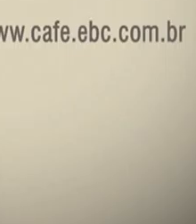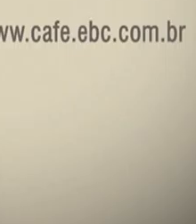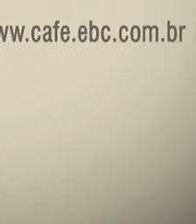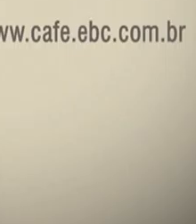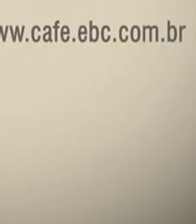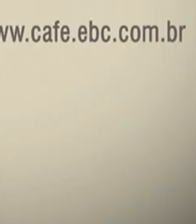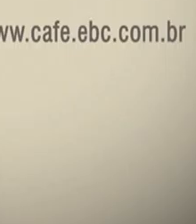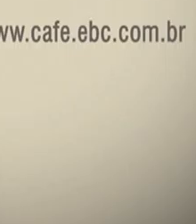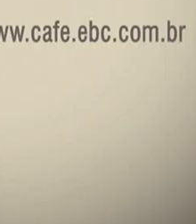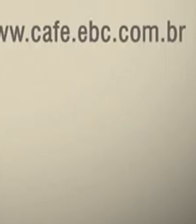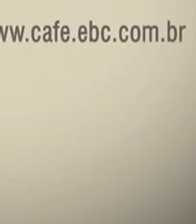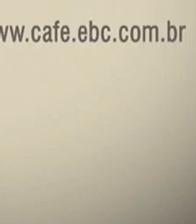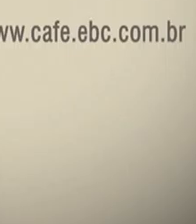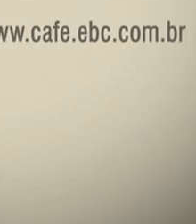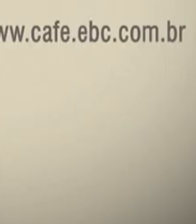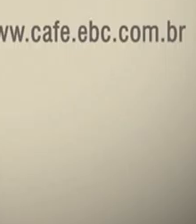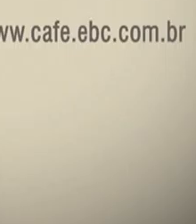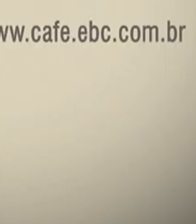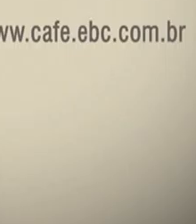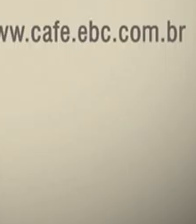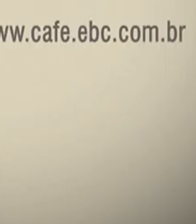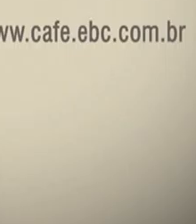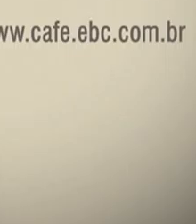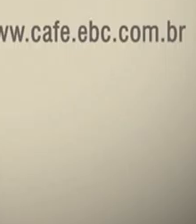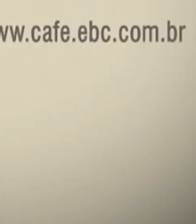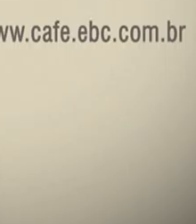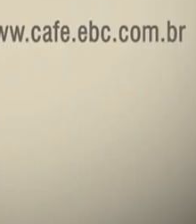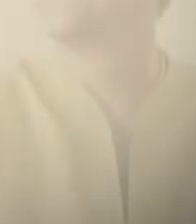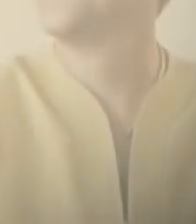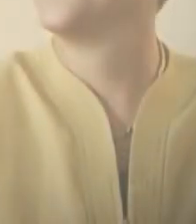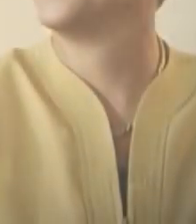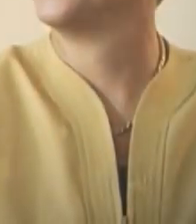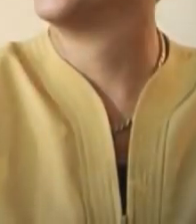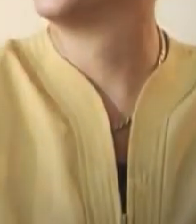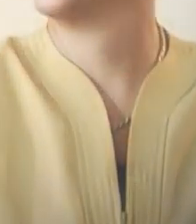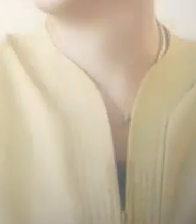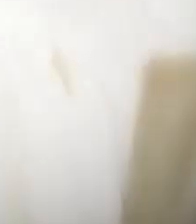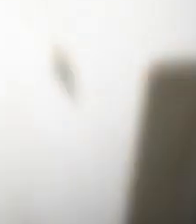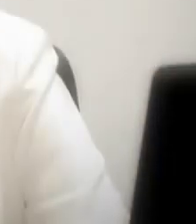www.cbc.com.br nós voltamos na próxima segunda-feira Até